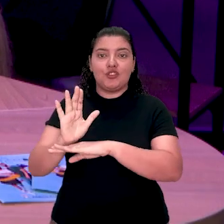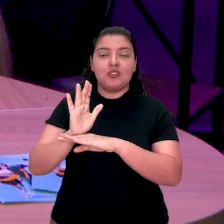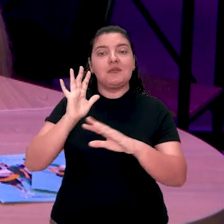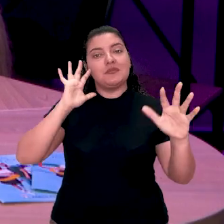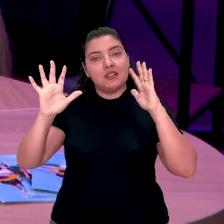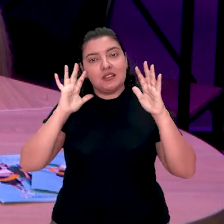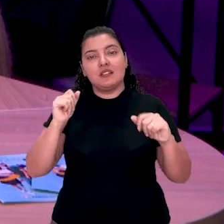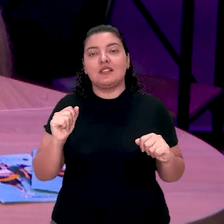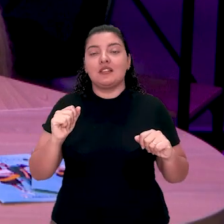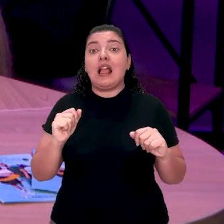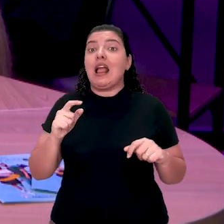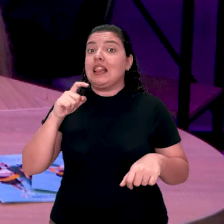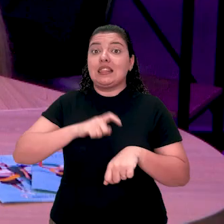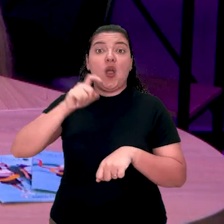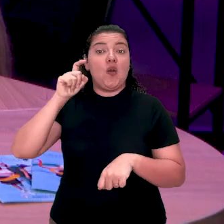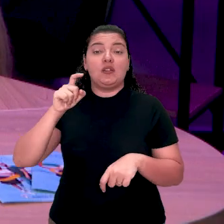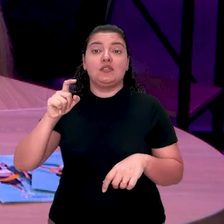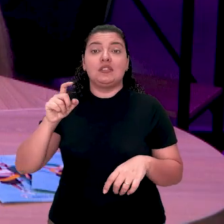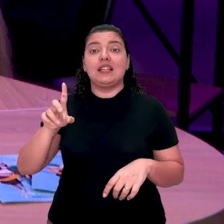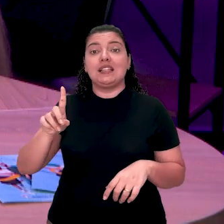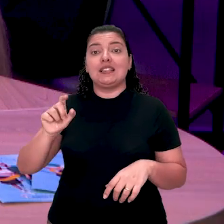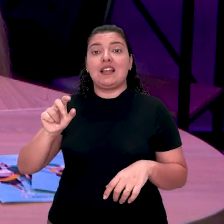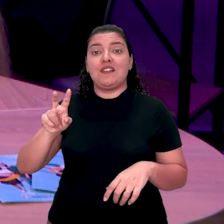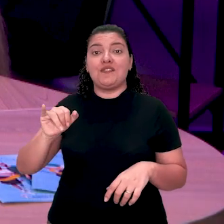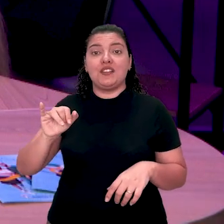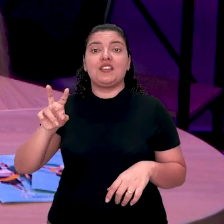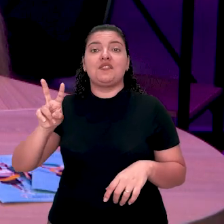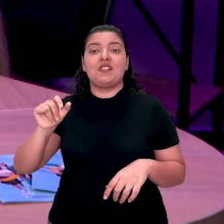pensar em outras pessoas. Porque, assim, de imediato, me veio o Davi Valente. O Davi